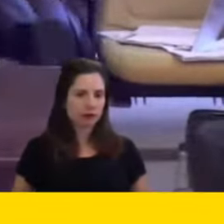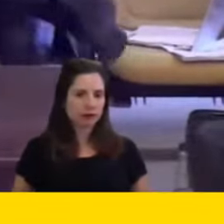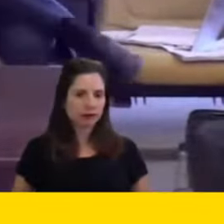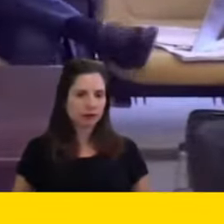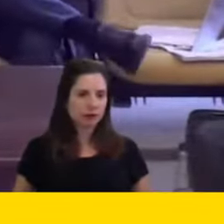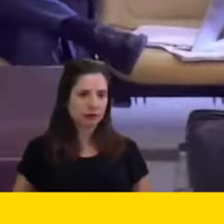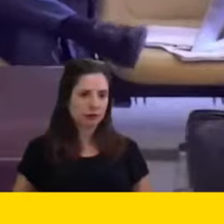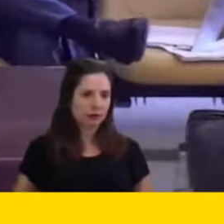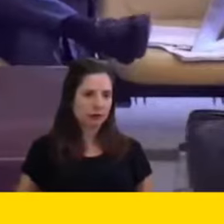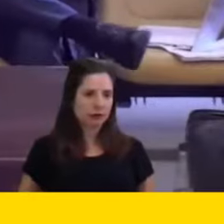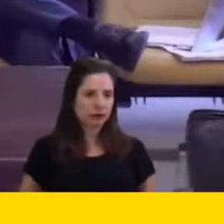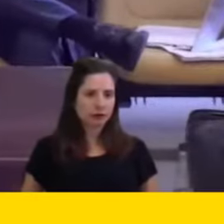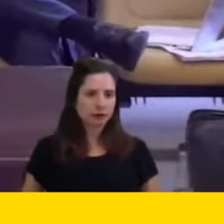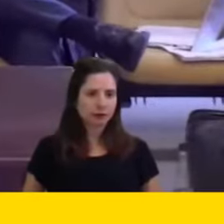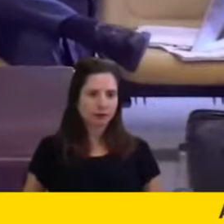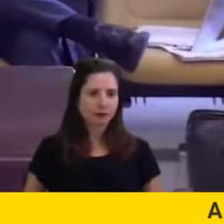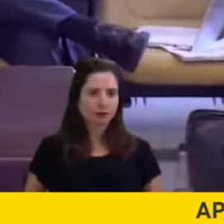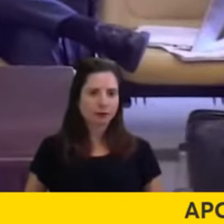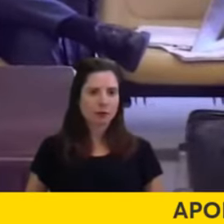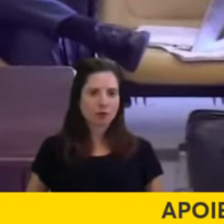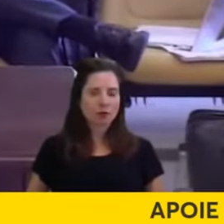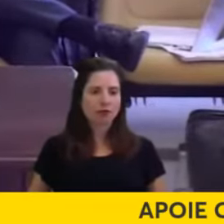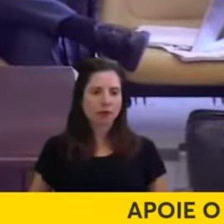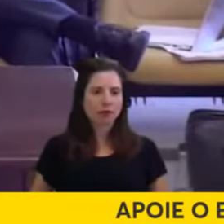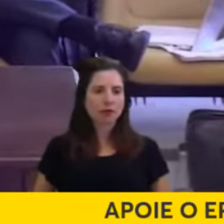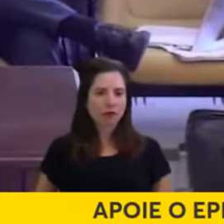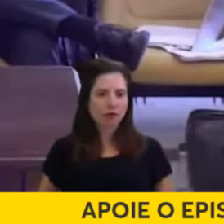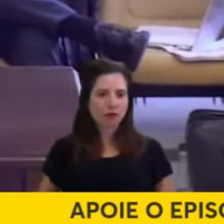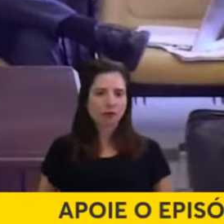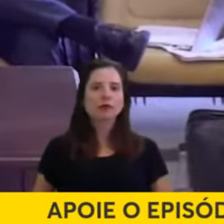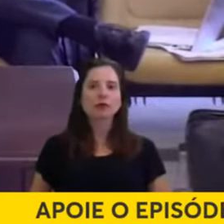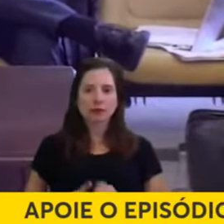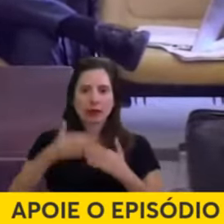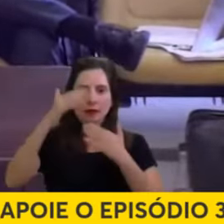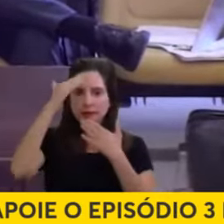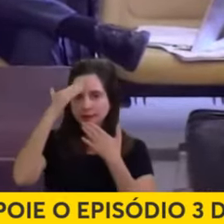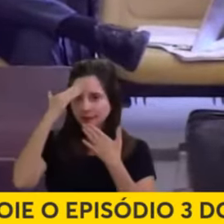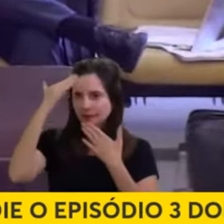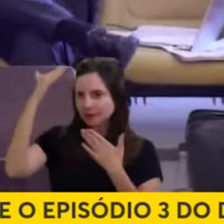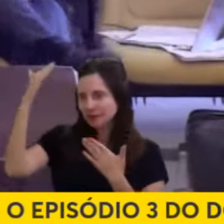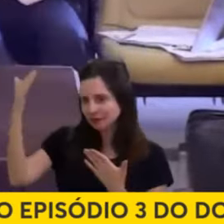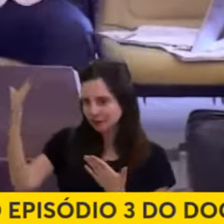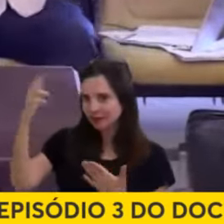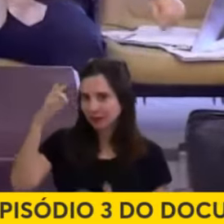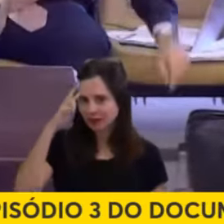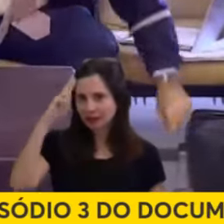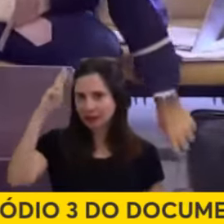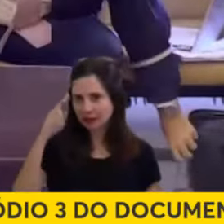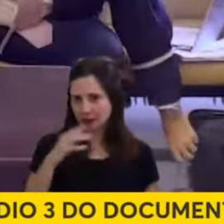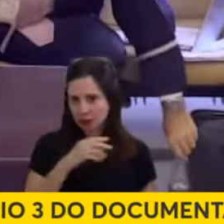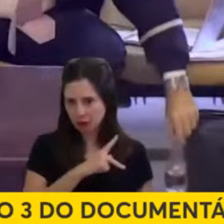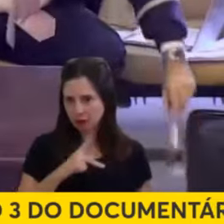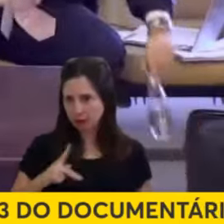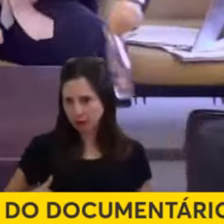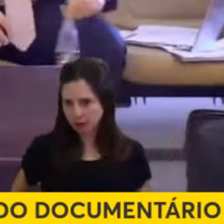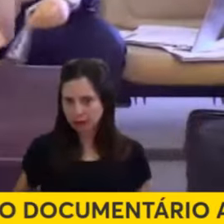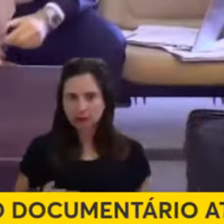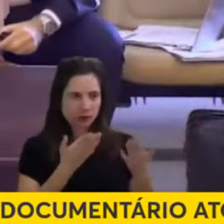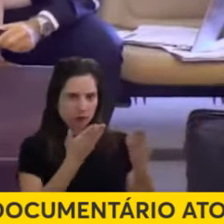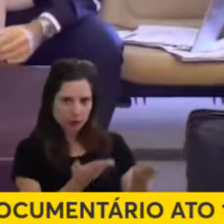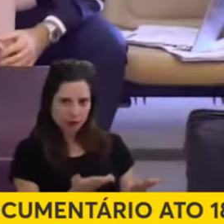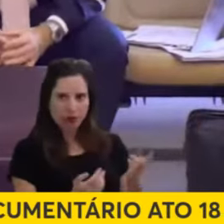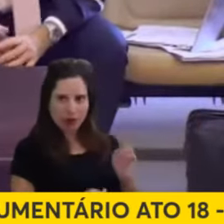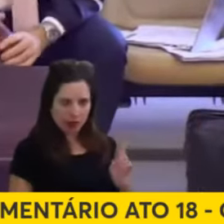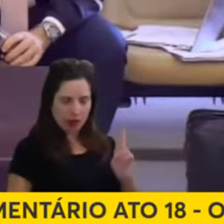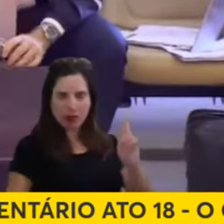certo excelência obrigado excelso senhor presidente excelo senhor relator na